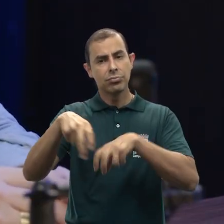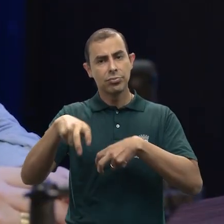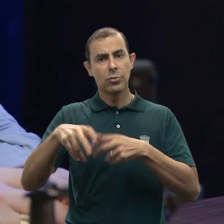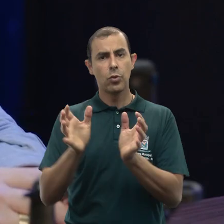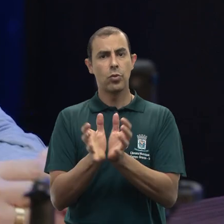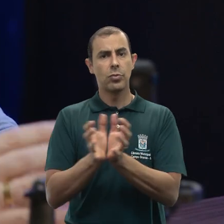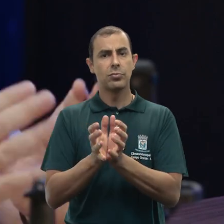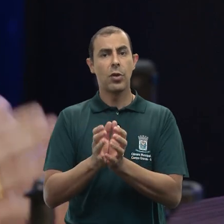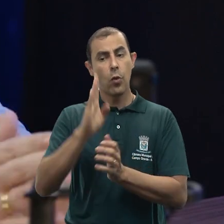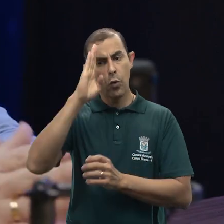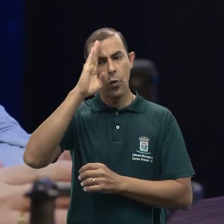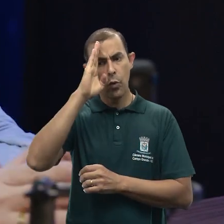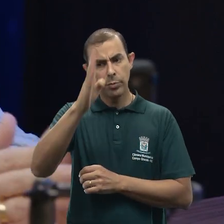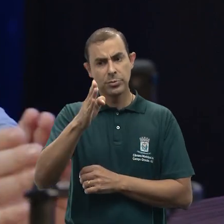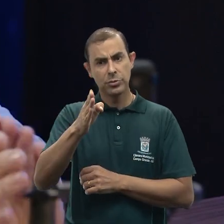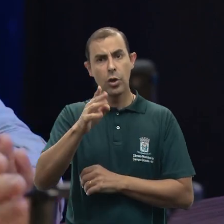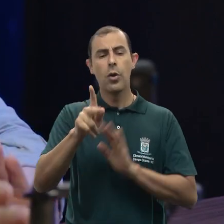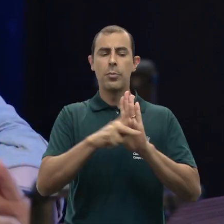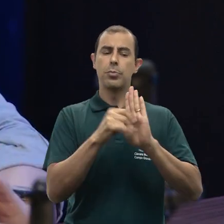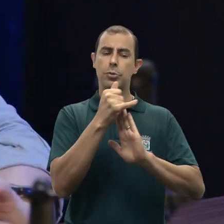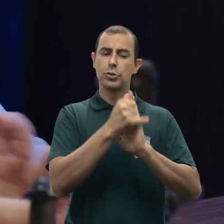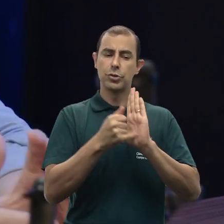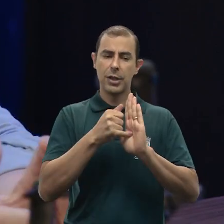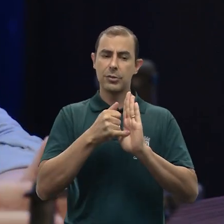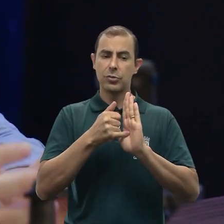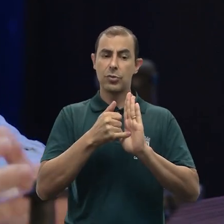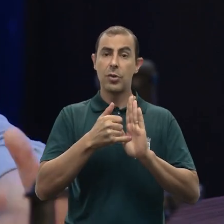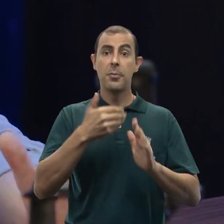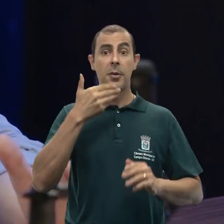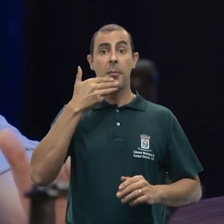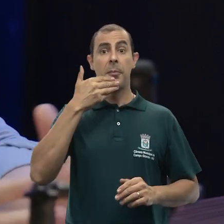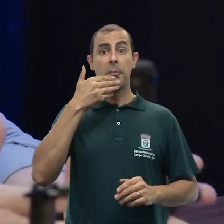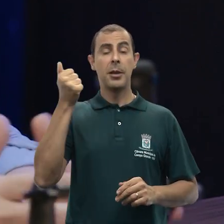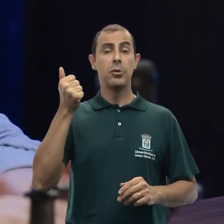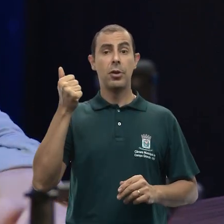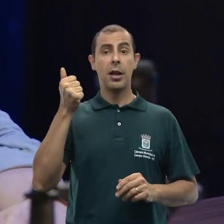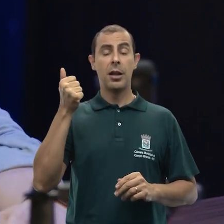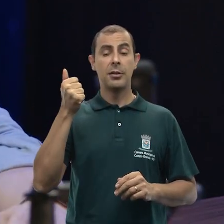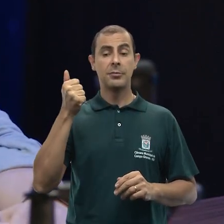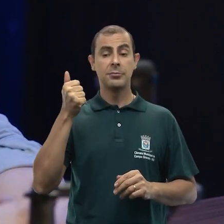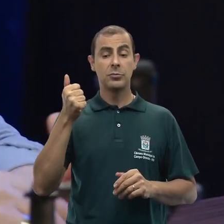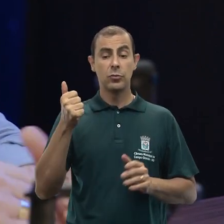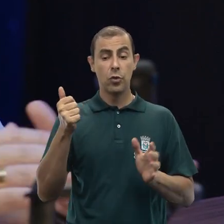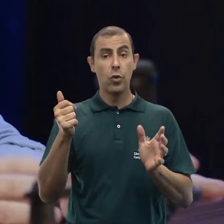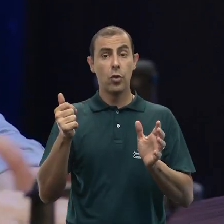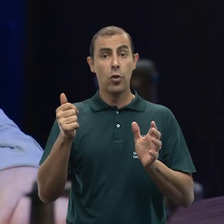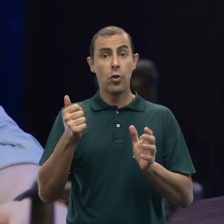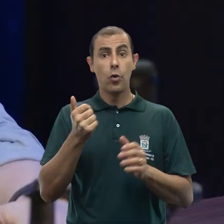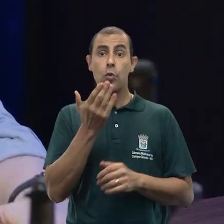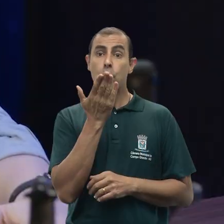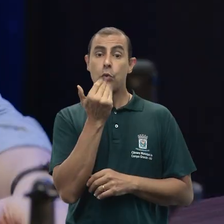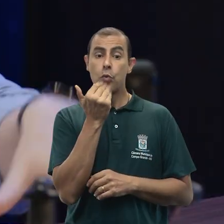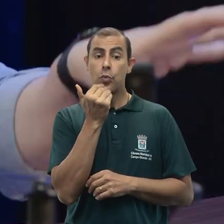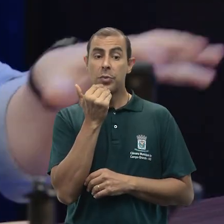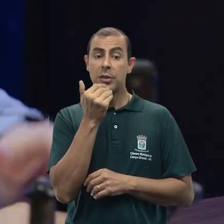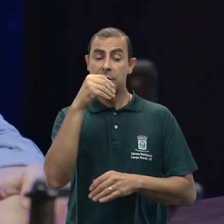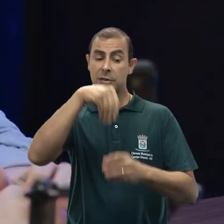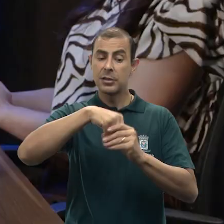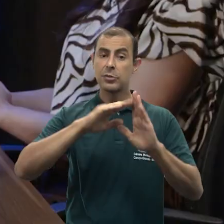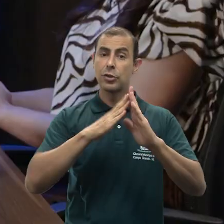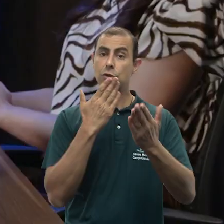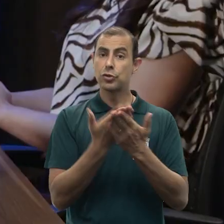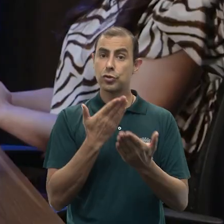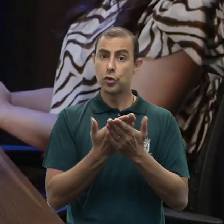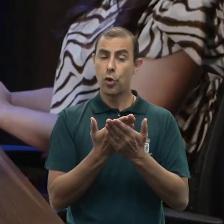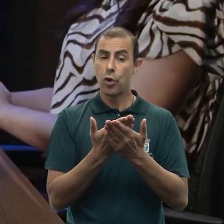do Agronegócio tem essa vertente de criar projetos para que a gente melhore o nível nutricional da qualidade